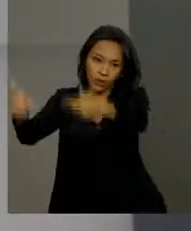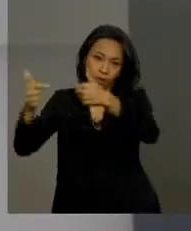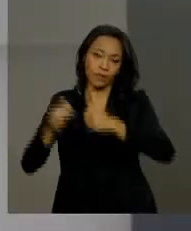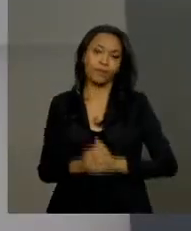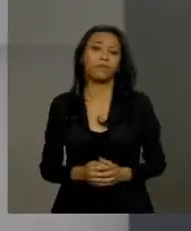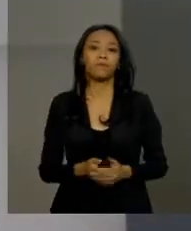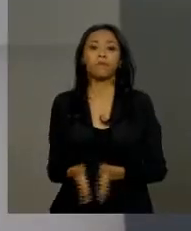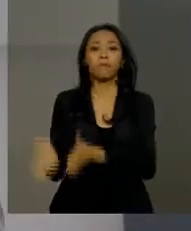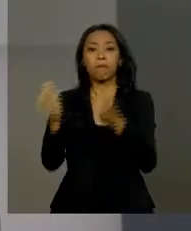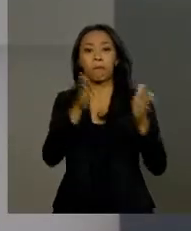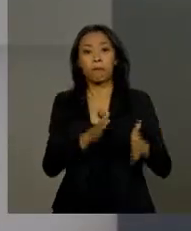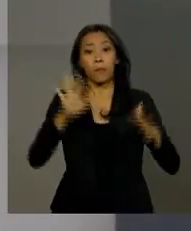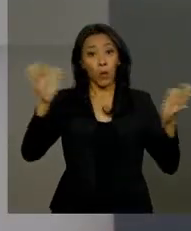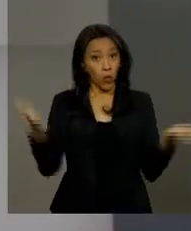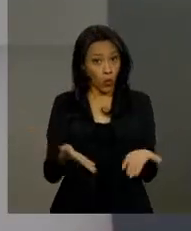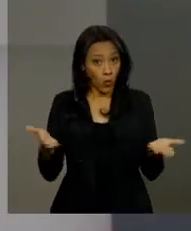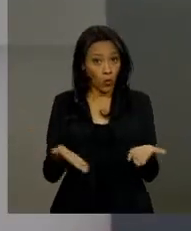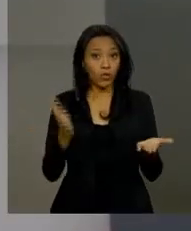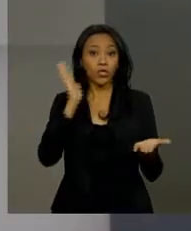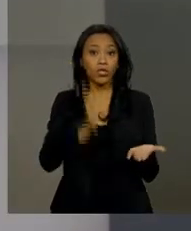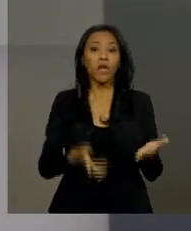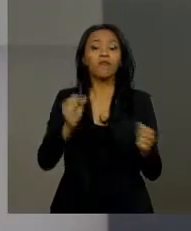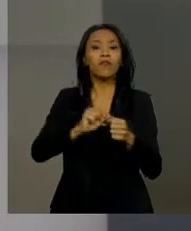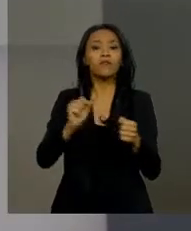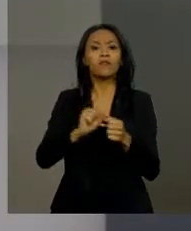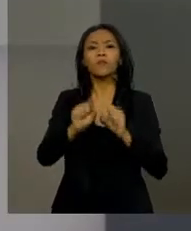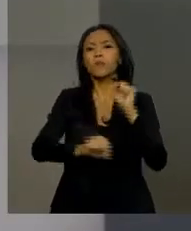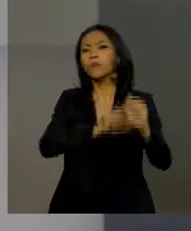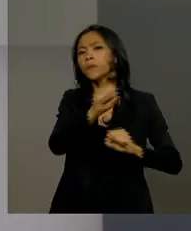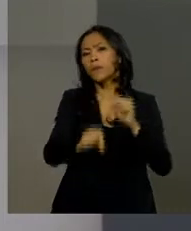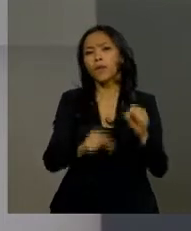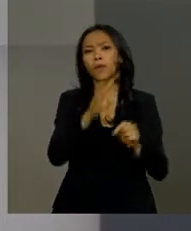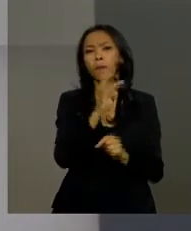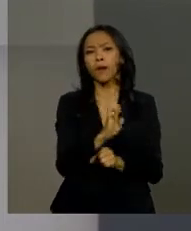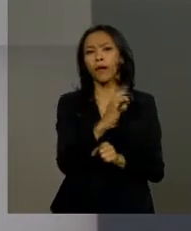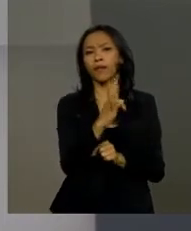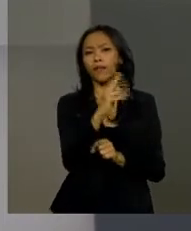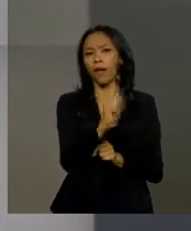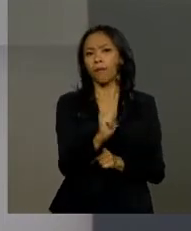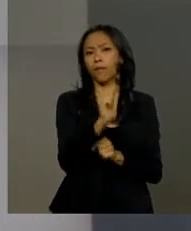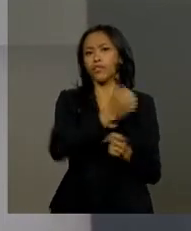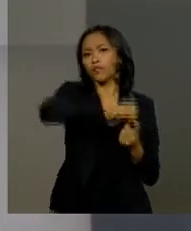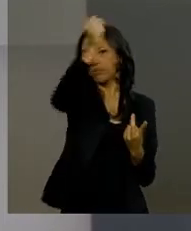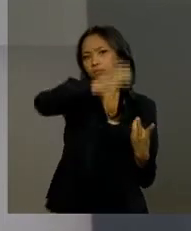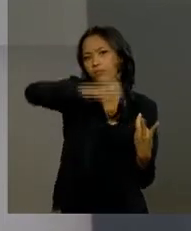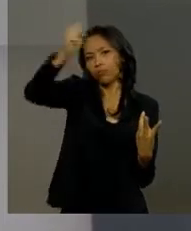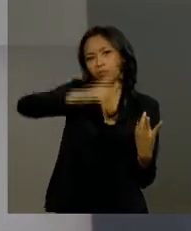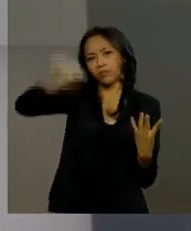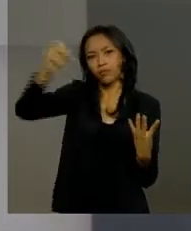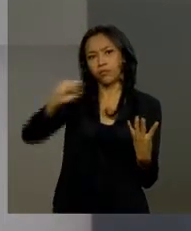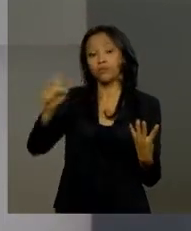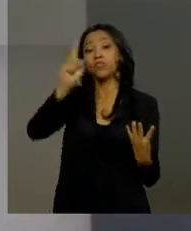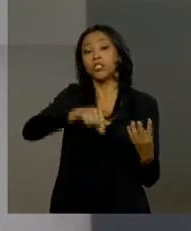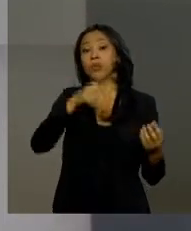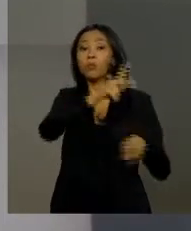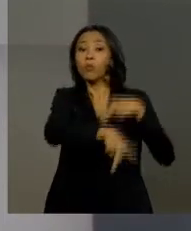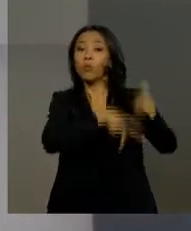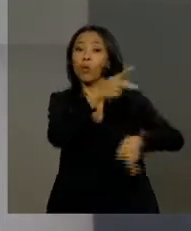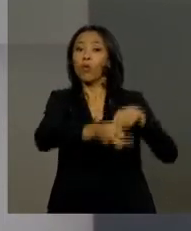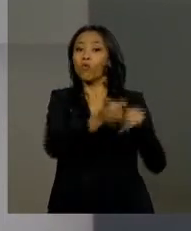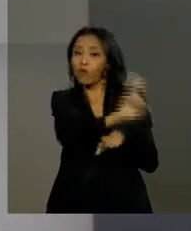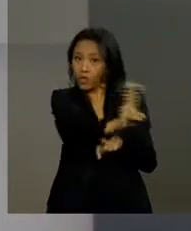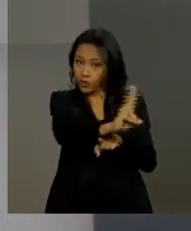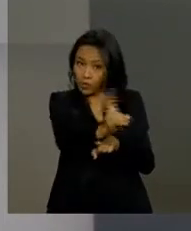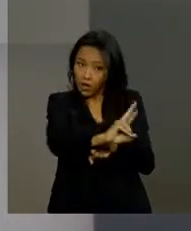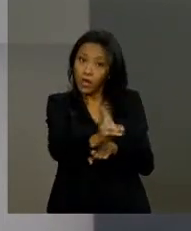e hoje está sendo realizada mais uma etapa do processo de interiorização ou seja a transferência de imigrantes venezuelanos